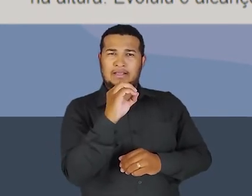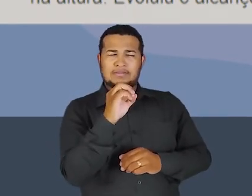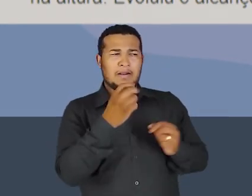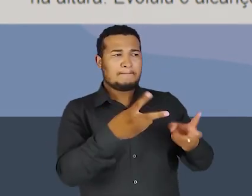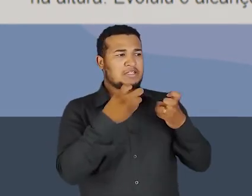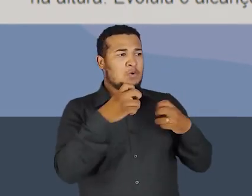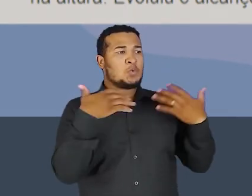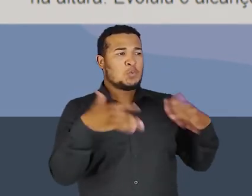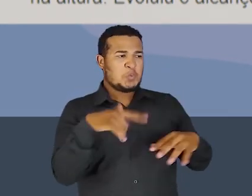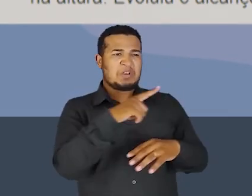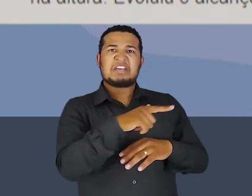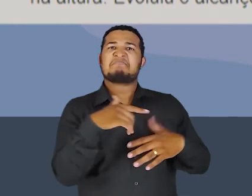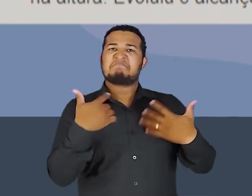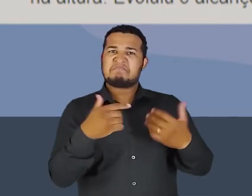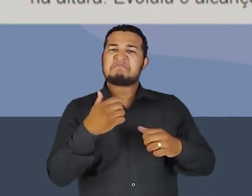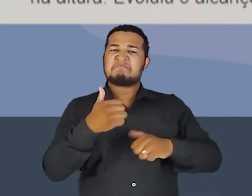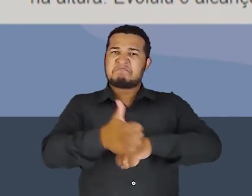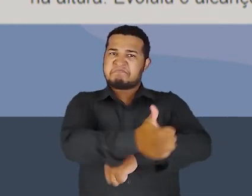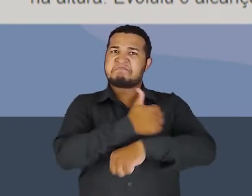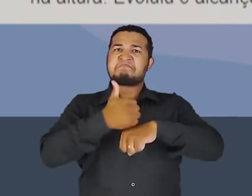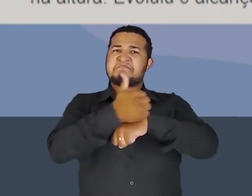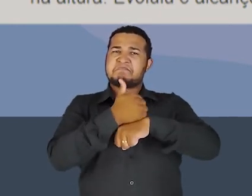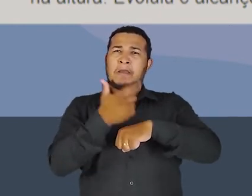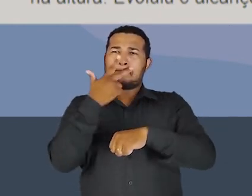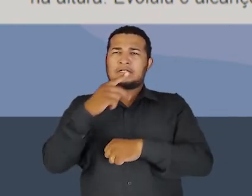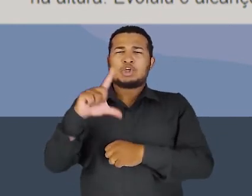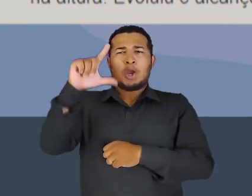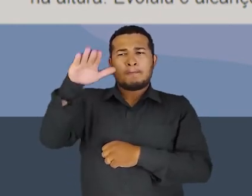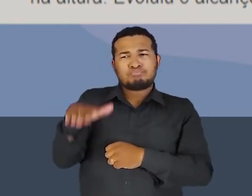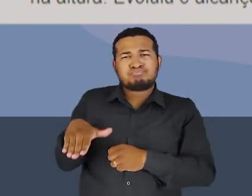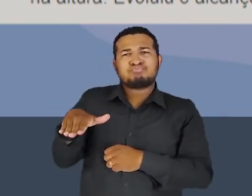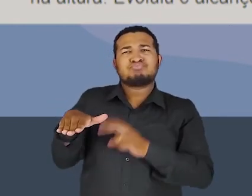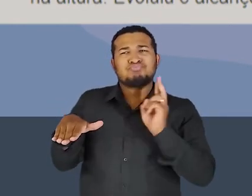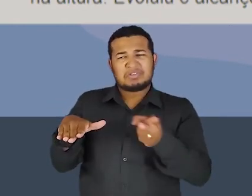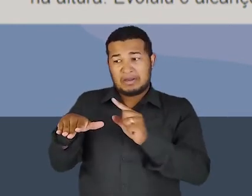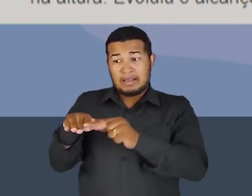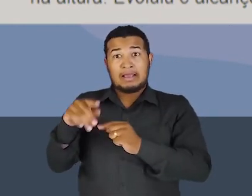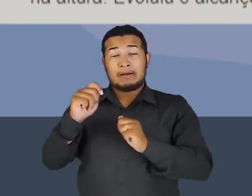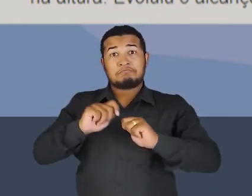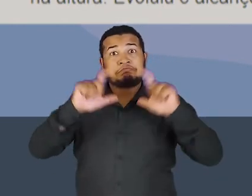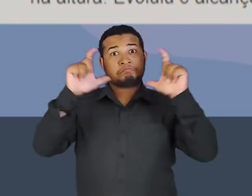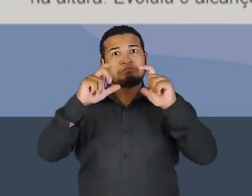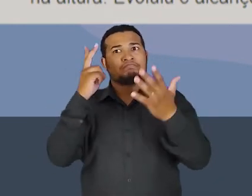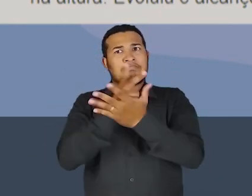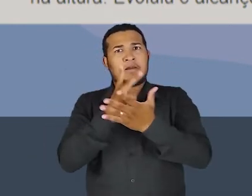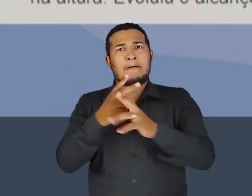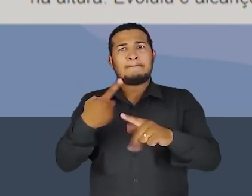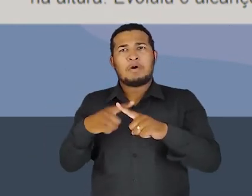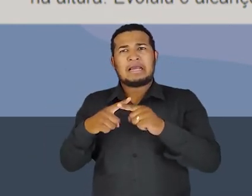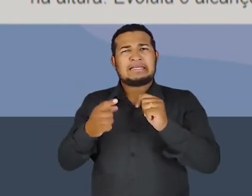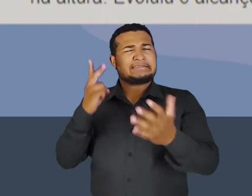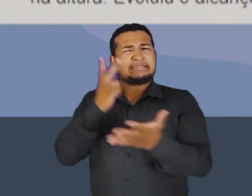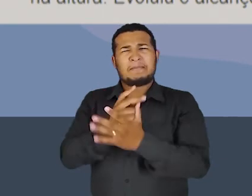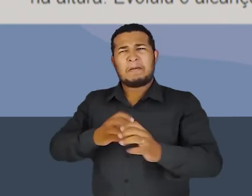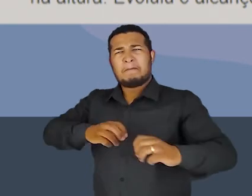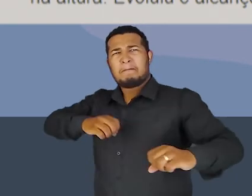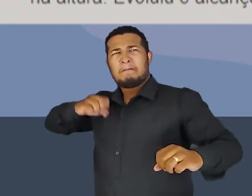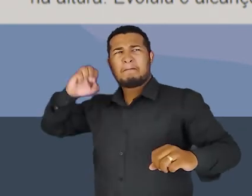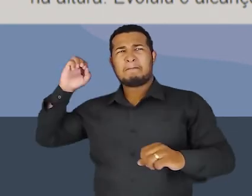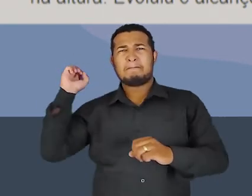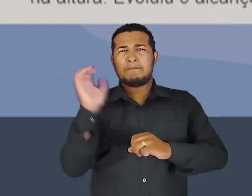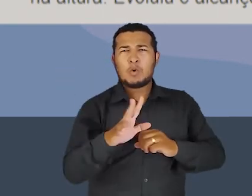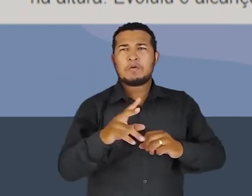joia rara em suas mãos. Apesar de menor que as demais, a pequena impressionava pela boa envergadura, se